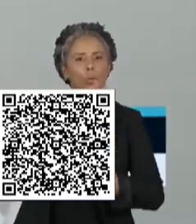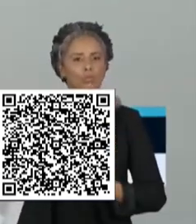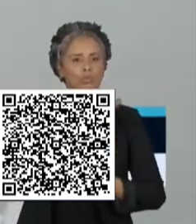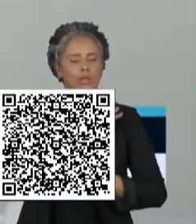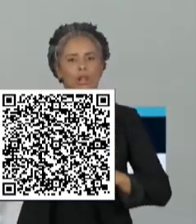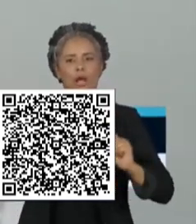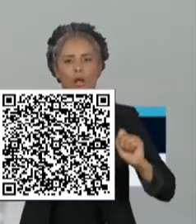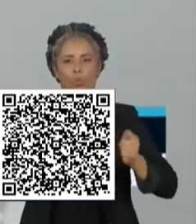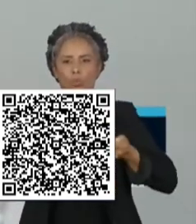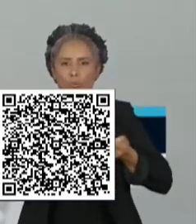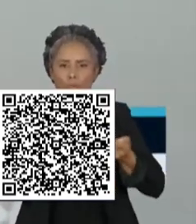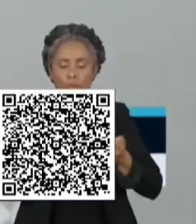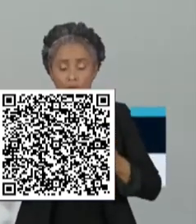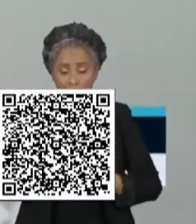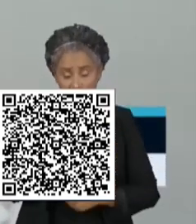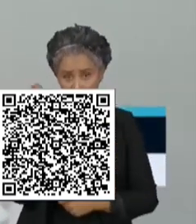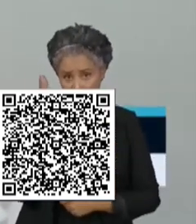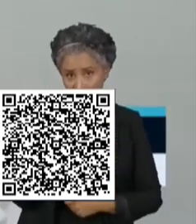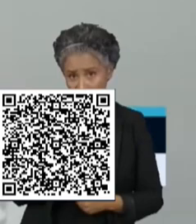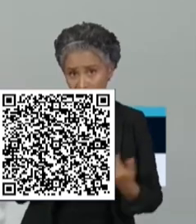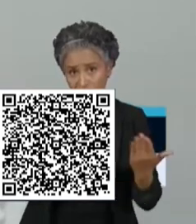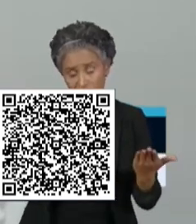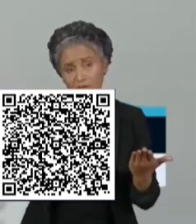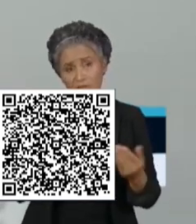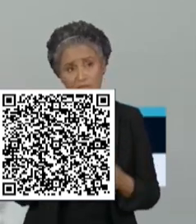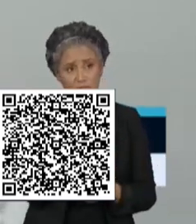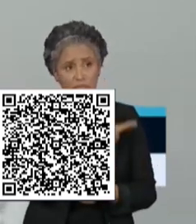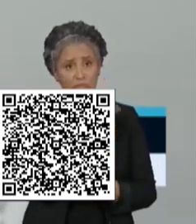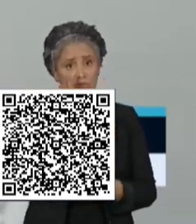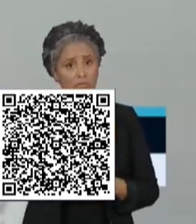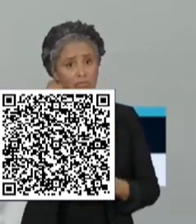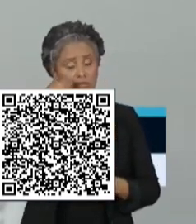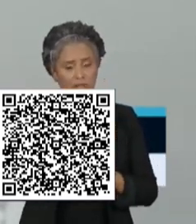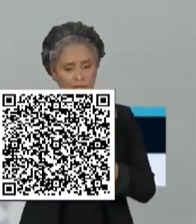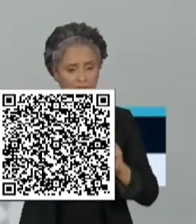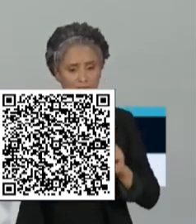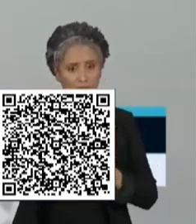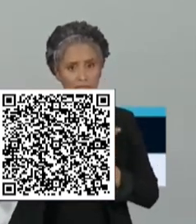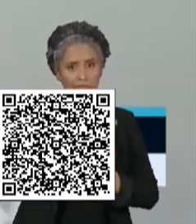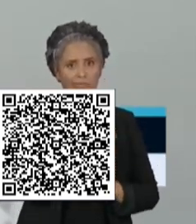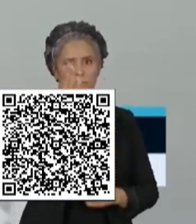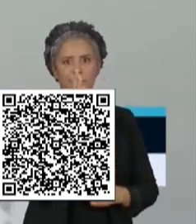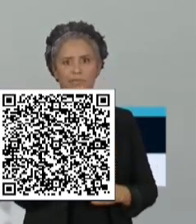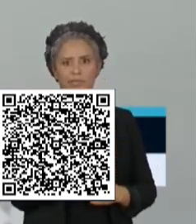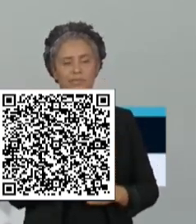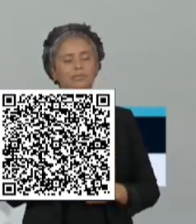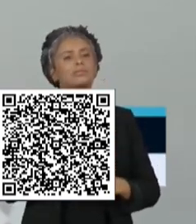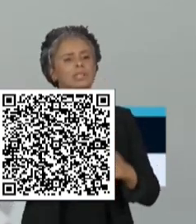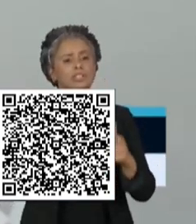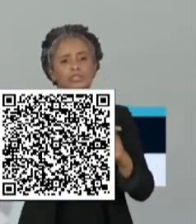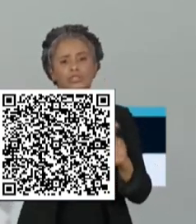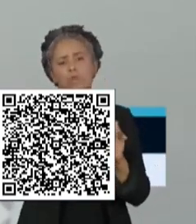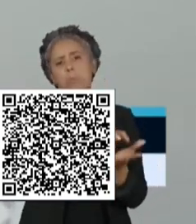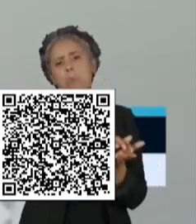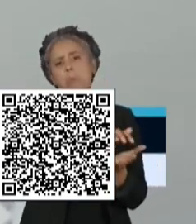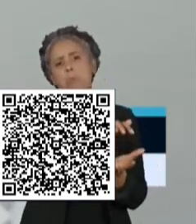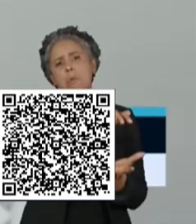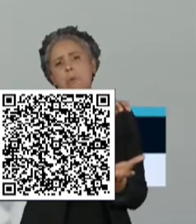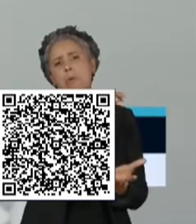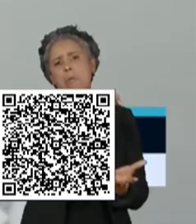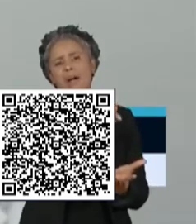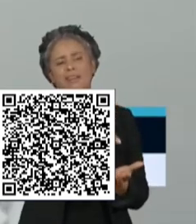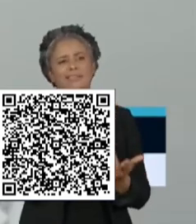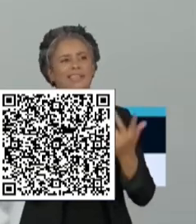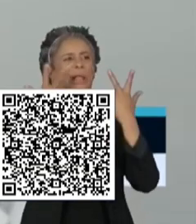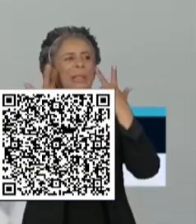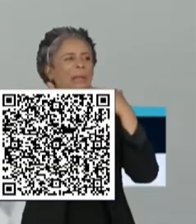renda. Na nossa cultura, né, a nossa experiência de sociedade brasileira, a dívida muitas vezes é uma dádiva.